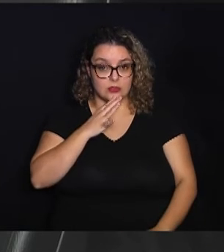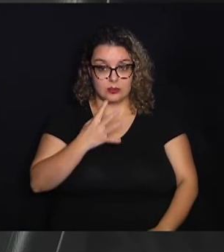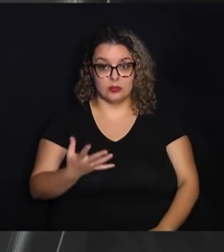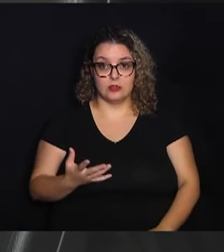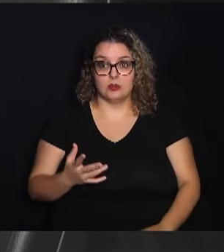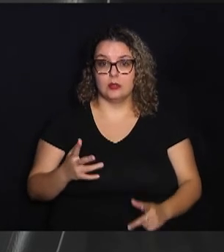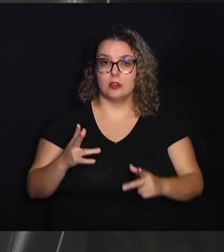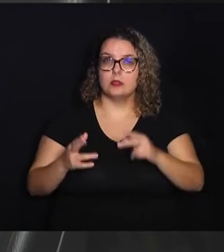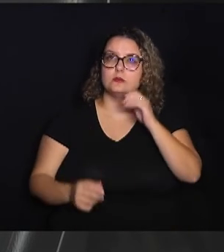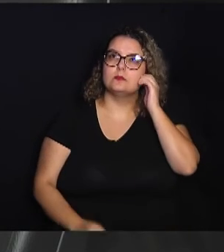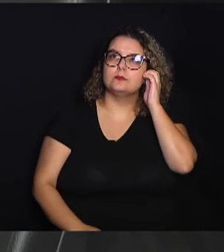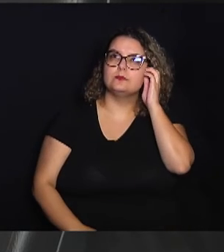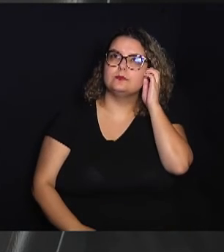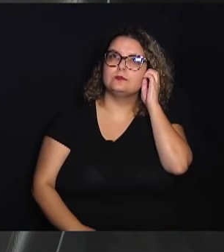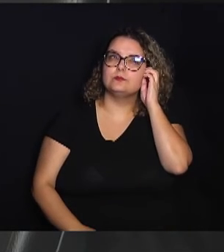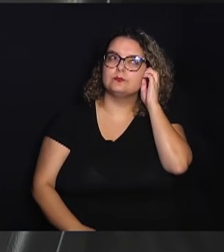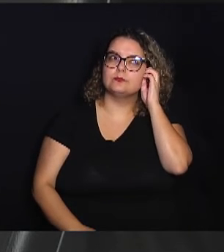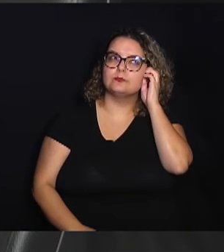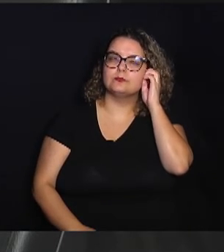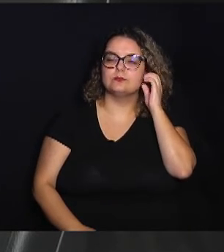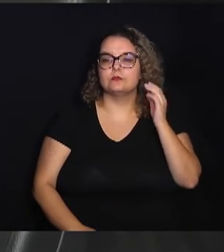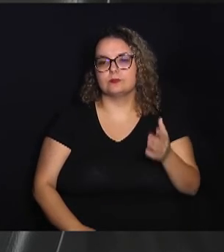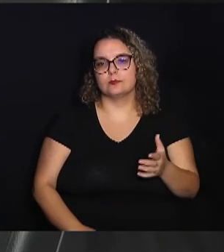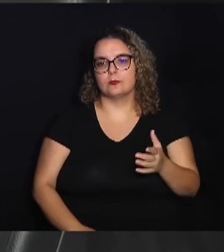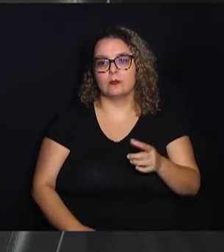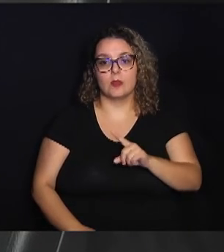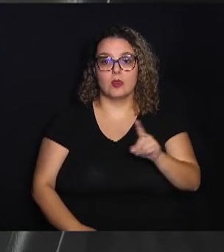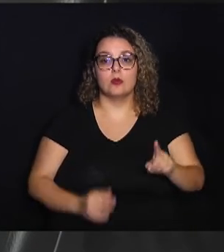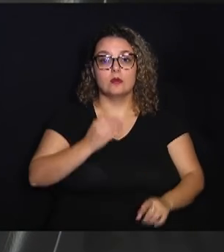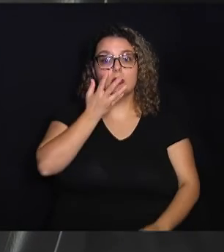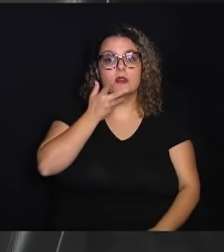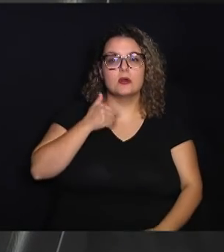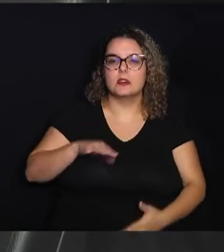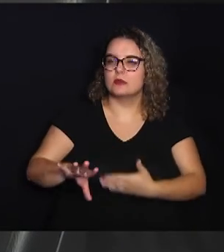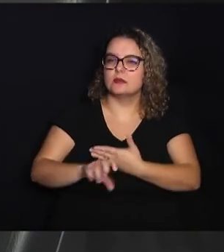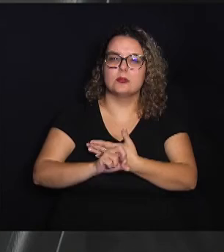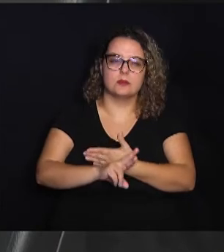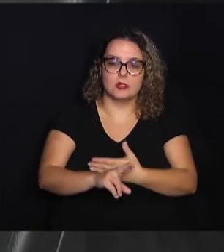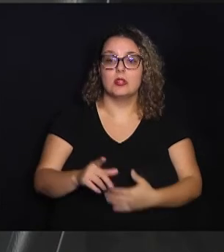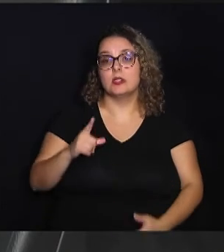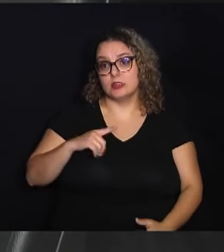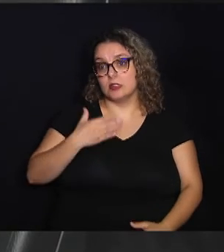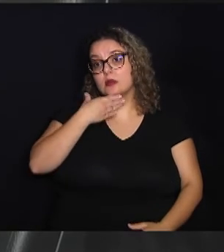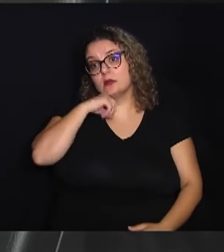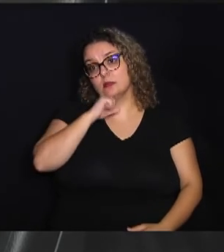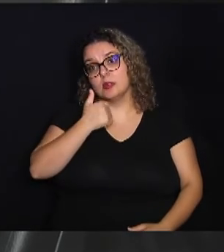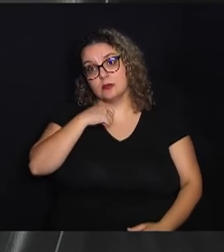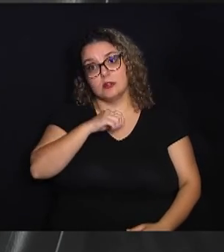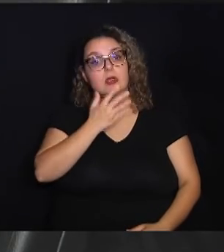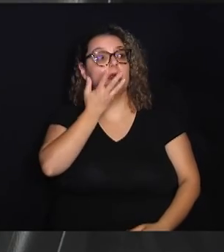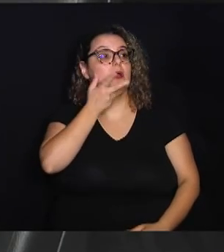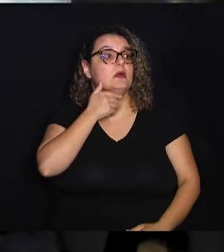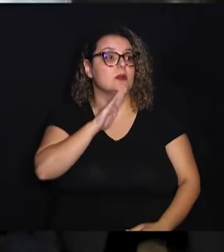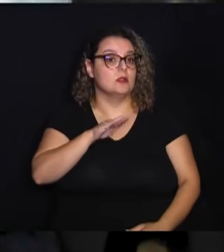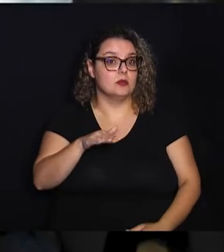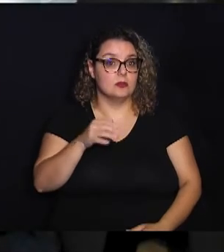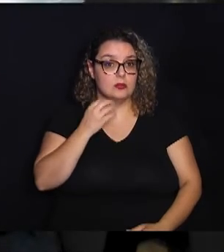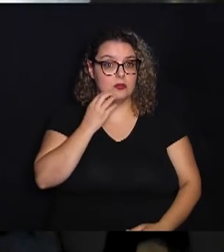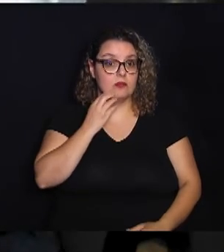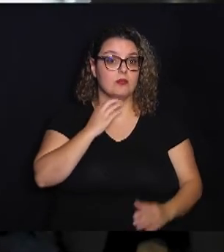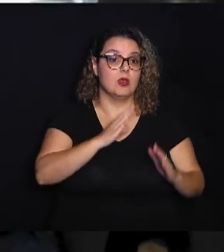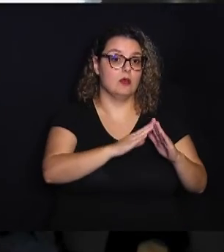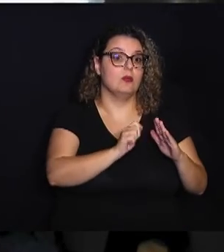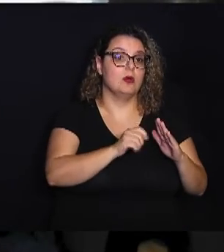fosse a gente coloca assim, não é crianças órfãos, algumas têm até os seus pais. São crianças, é um abrigo, não